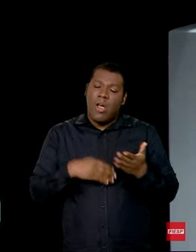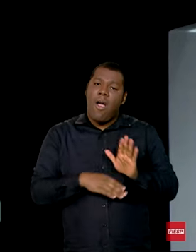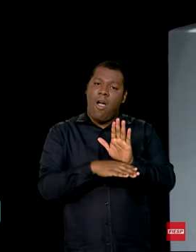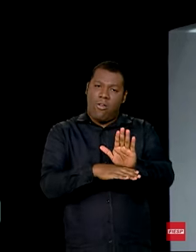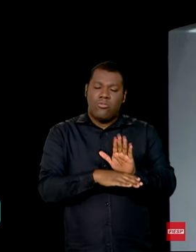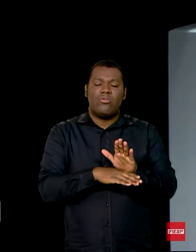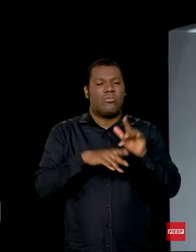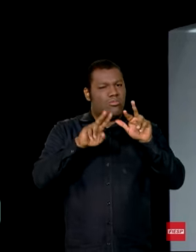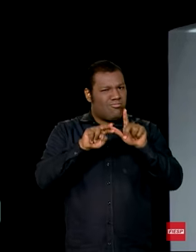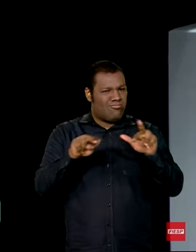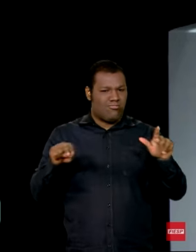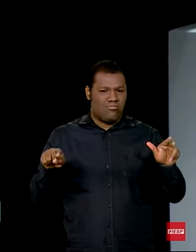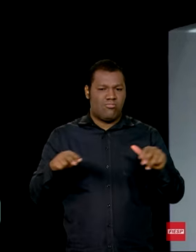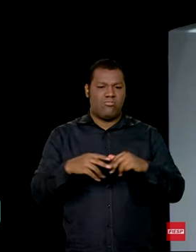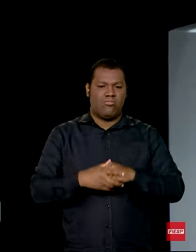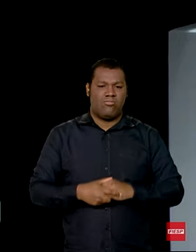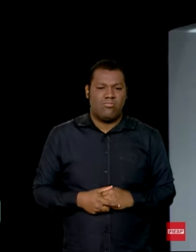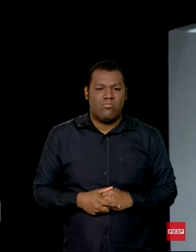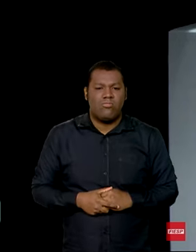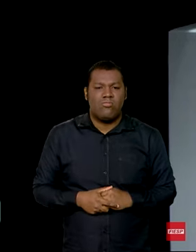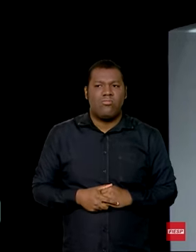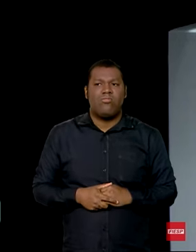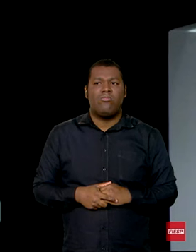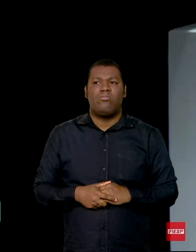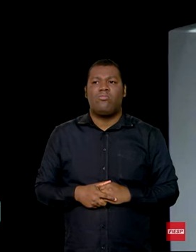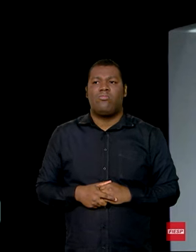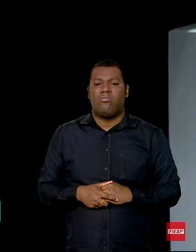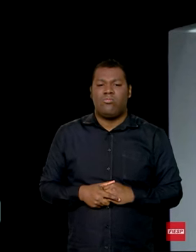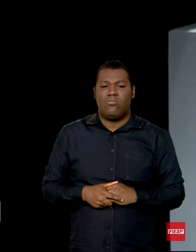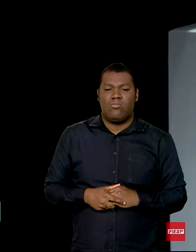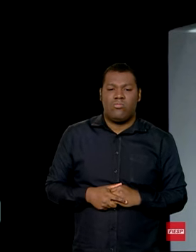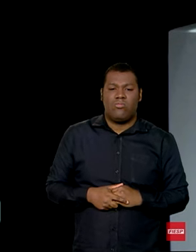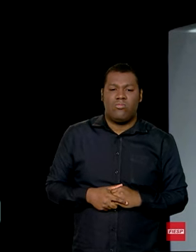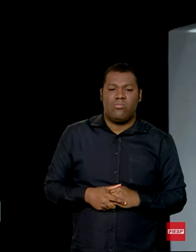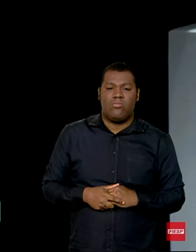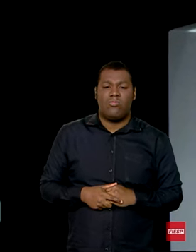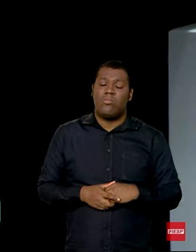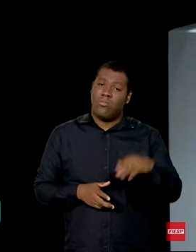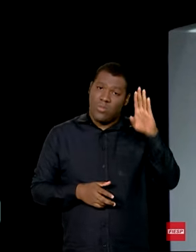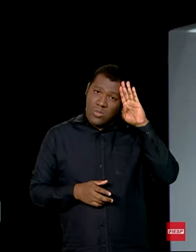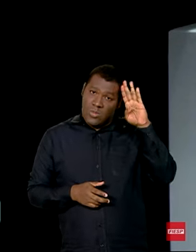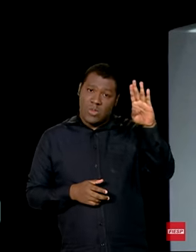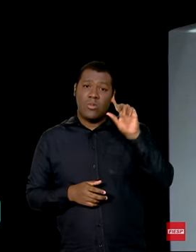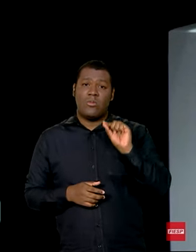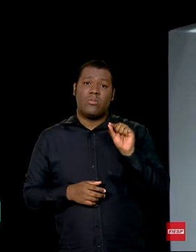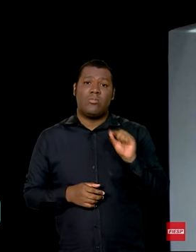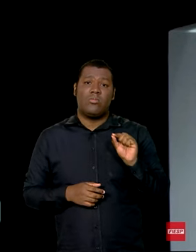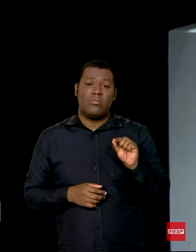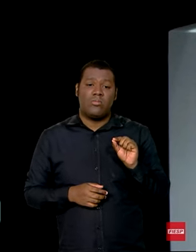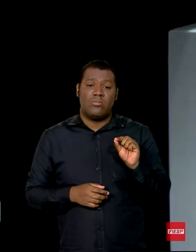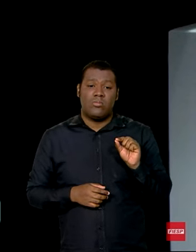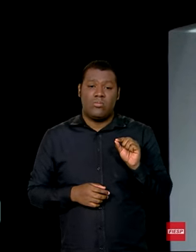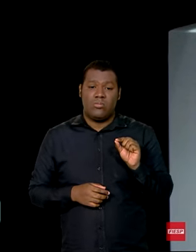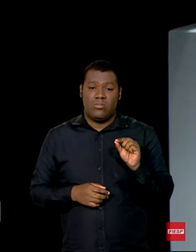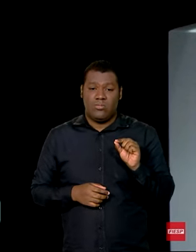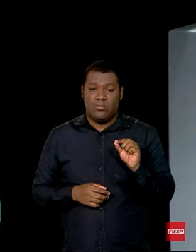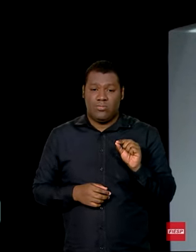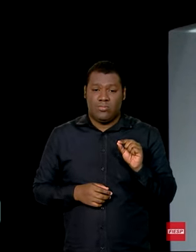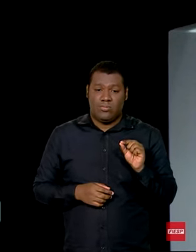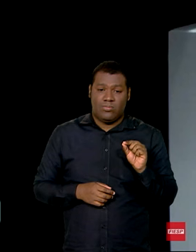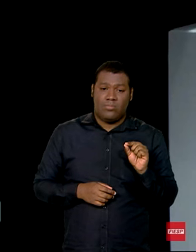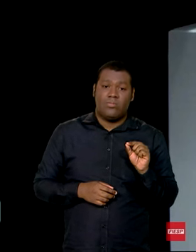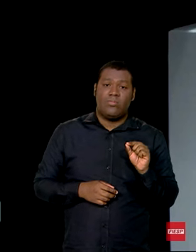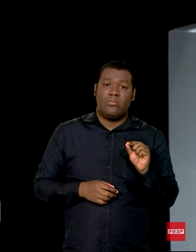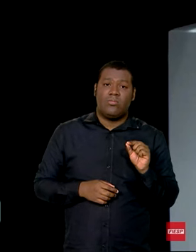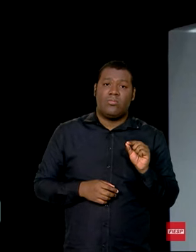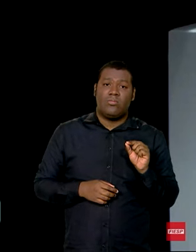é complexo, complexo, difícil, o caminho é o gradualismo. É melhor fazer de